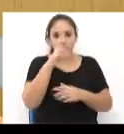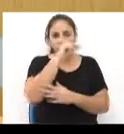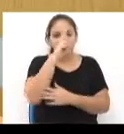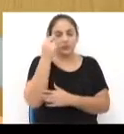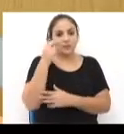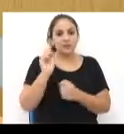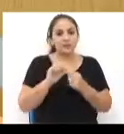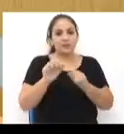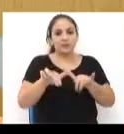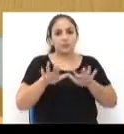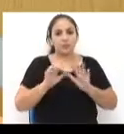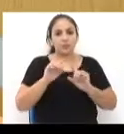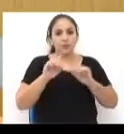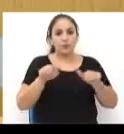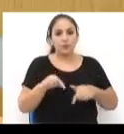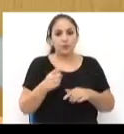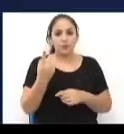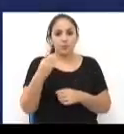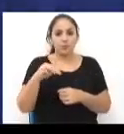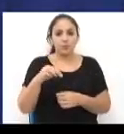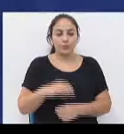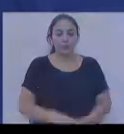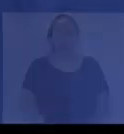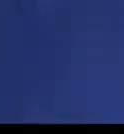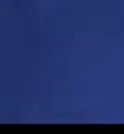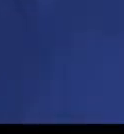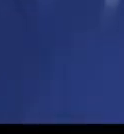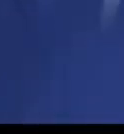É um minuto só, a gente já volta.